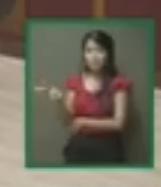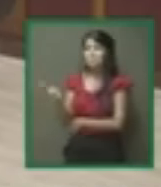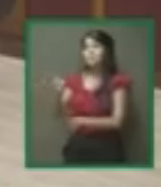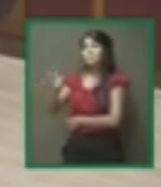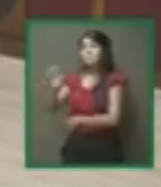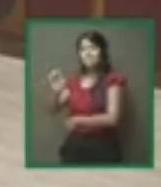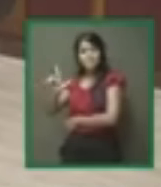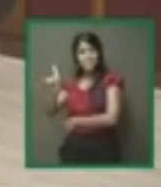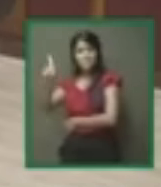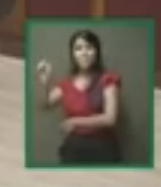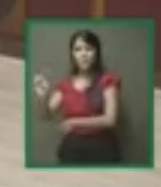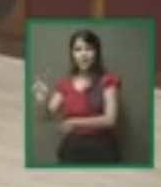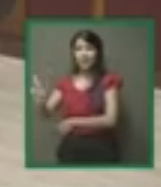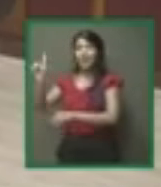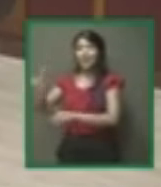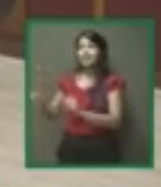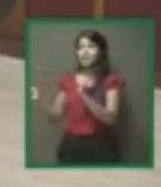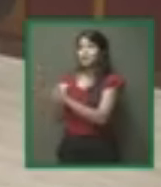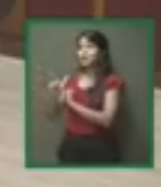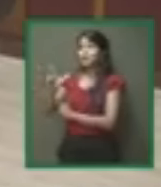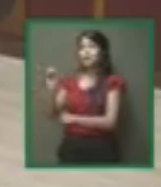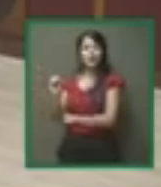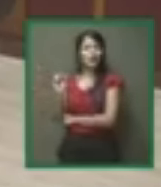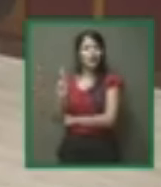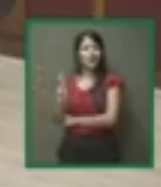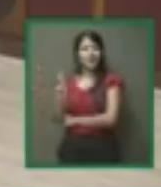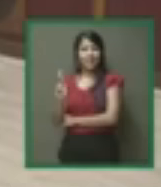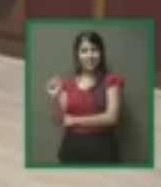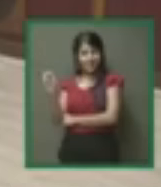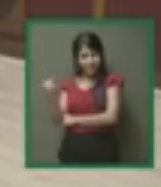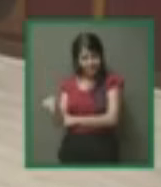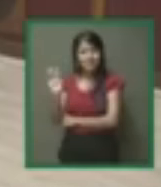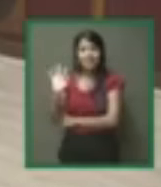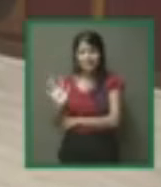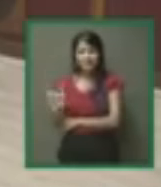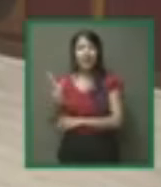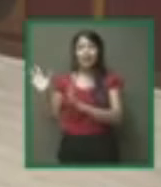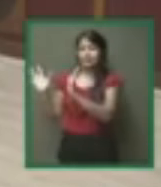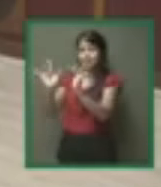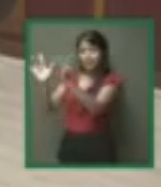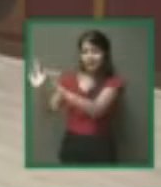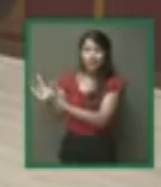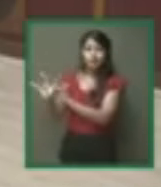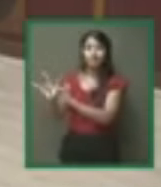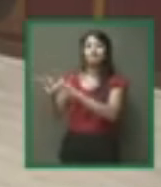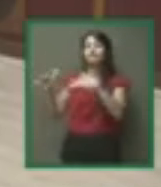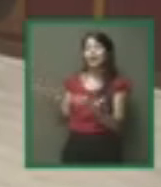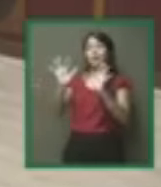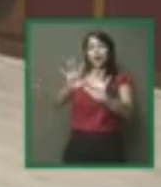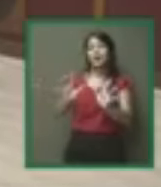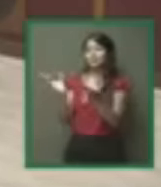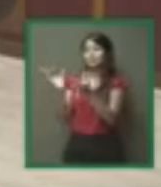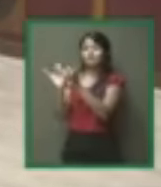o Welder se relacionava com o Lohan, eles tiveram um relacionamento amoroso, que foi interrompido quando o